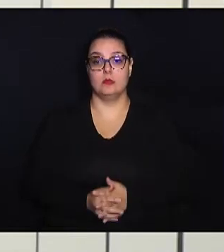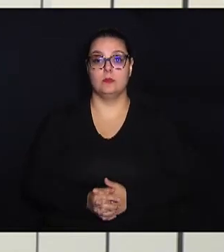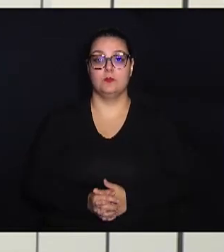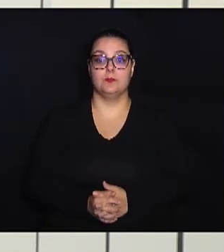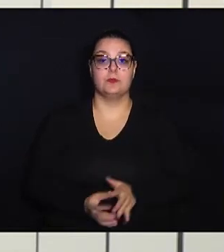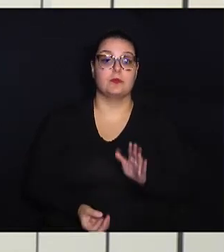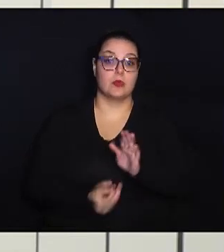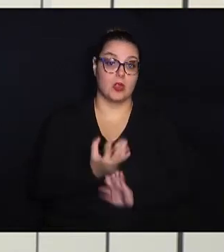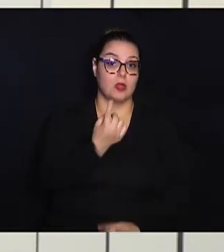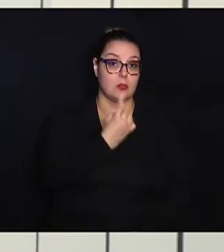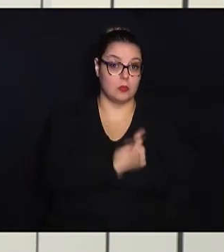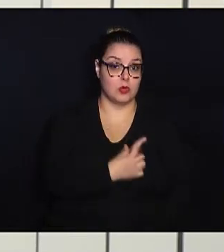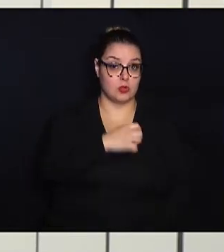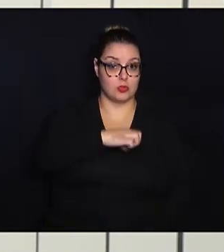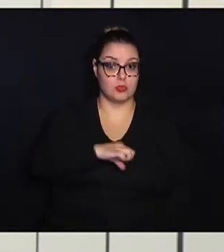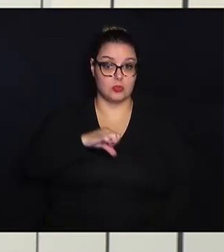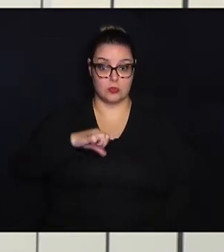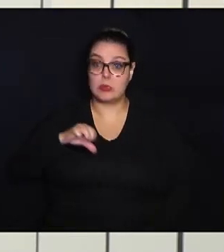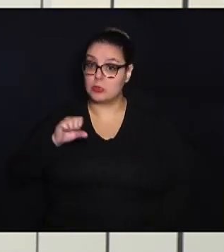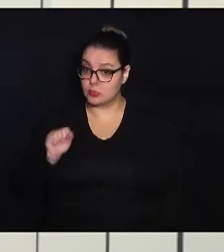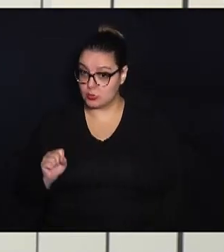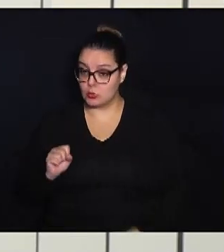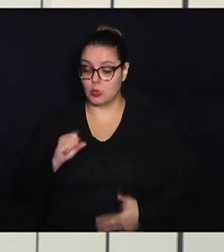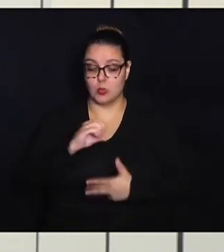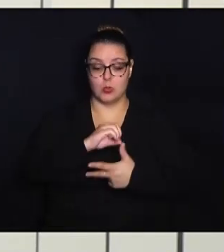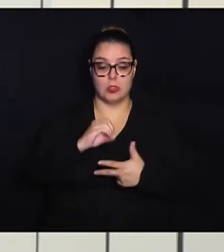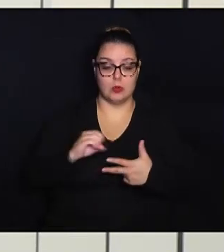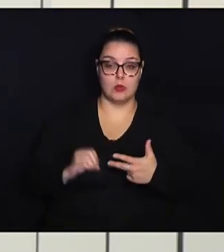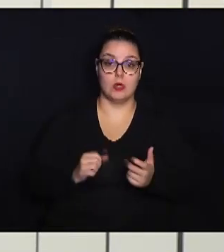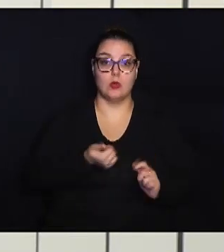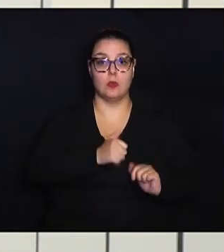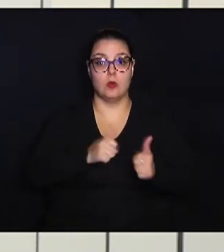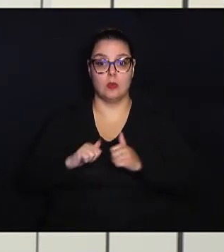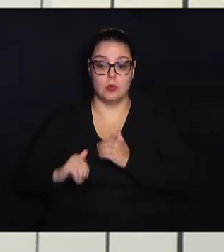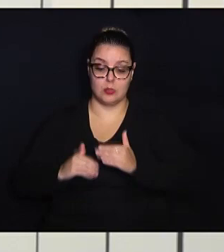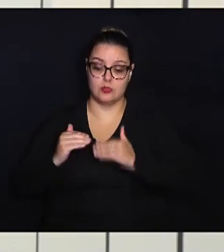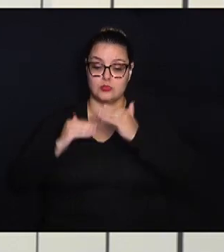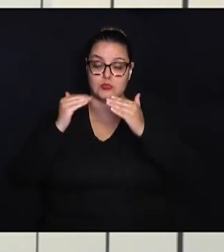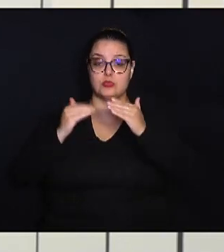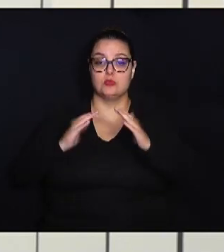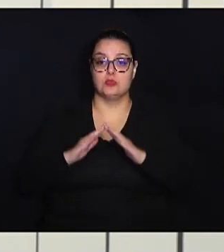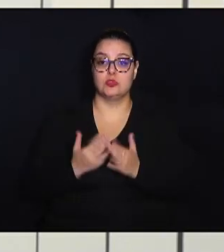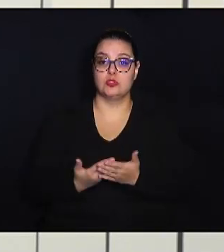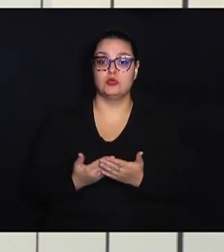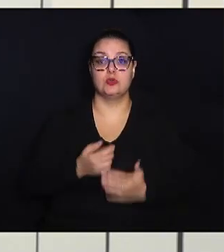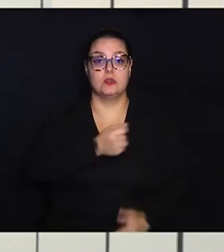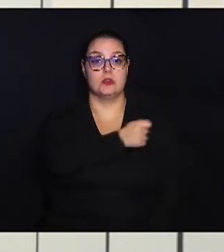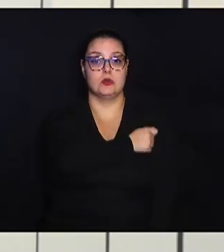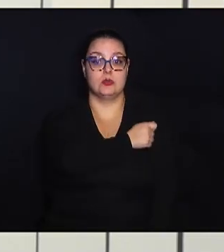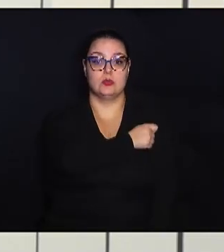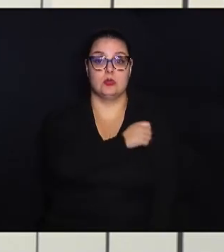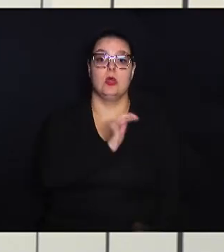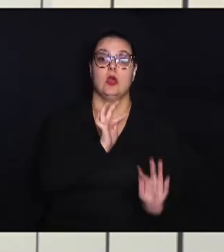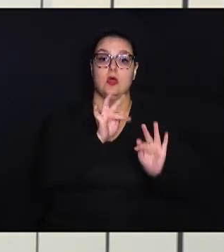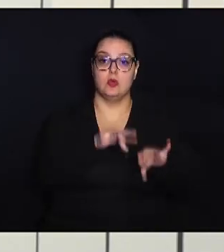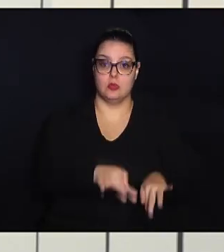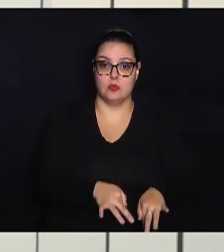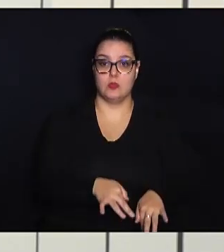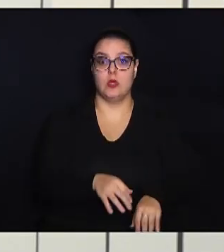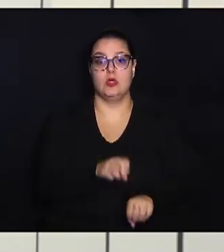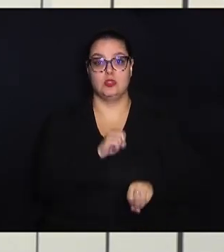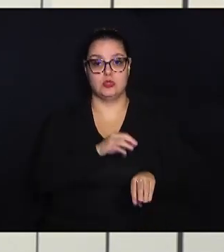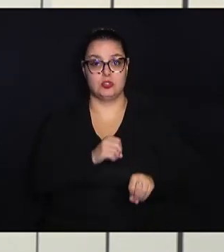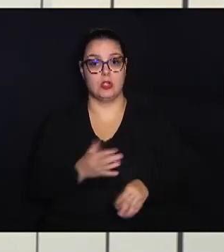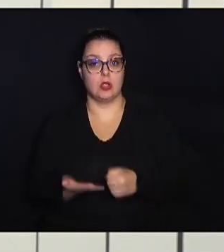em 1998 o Enem avalia o desempenho escolar dos estudantes ao término da Educação